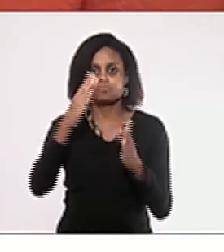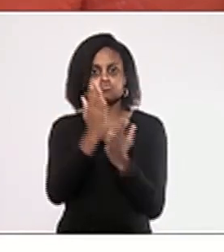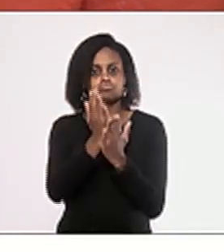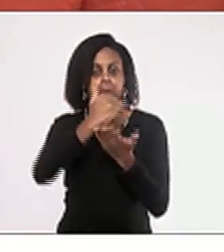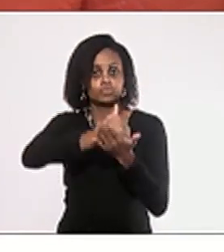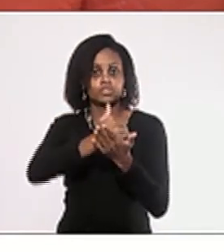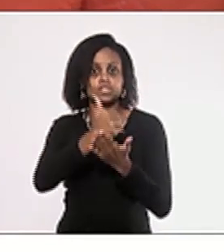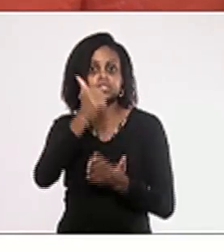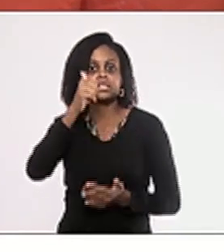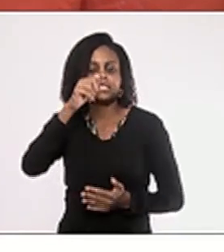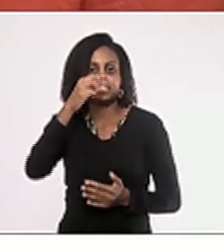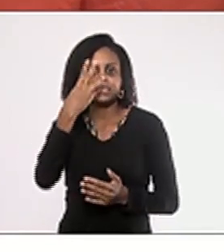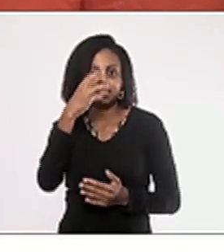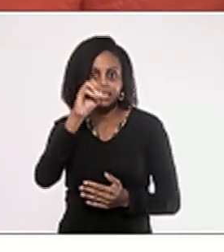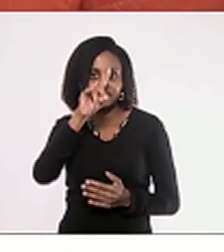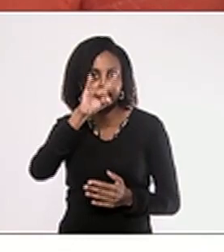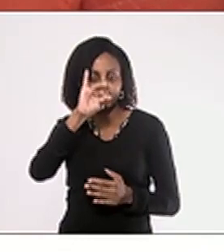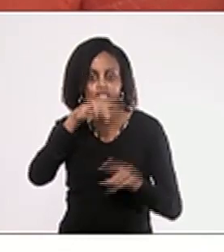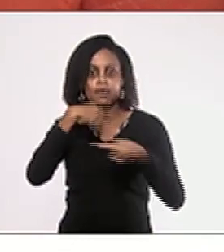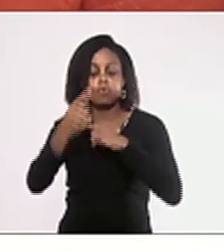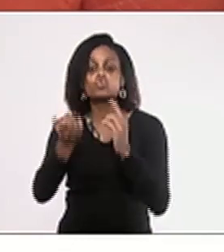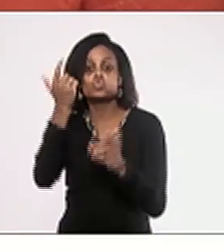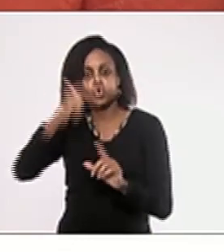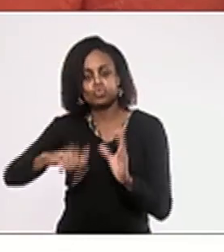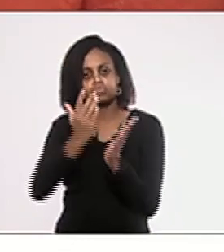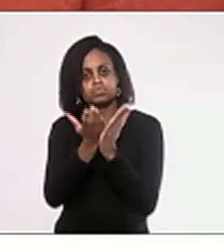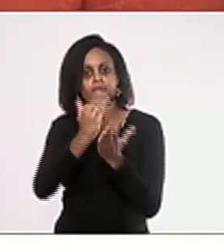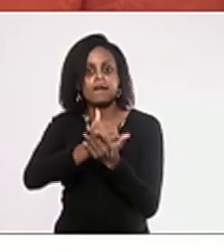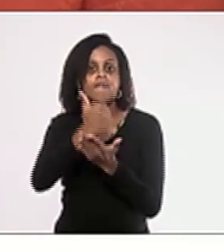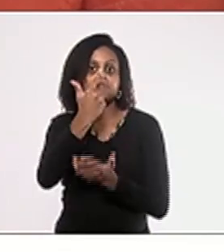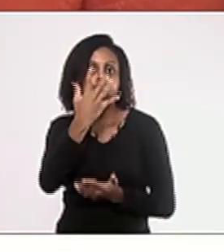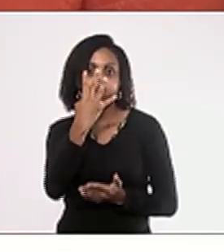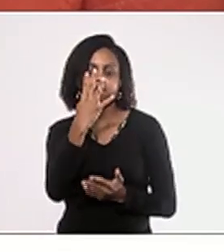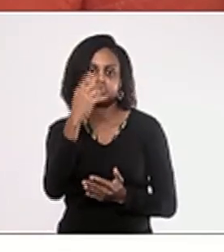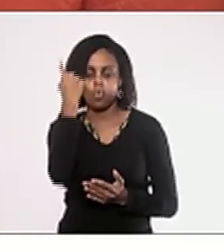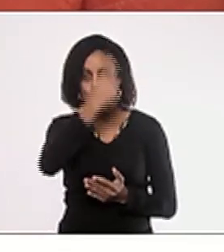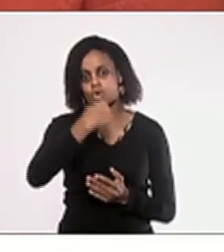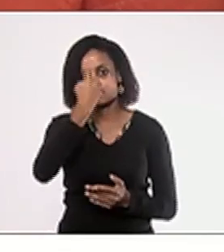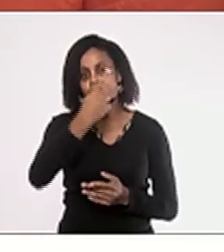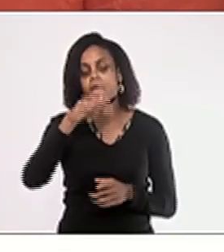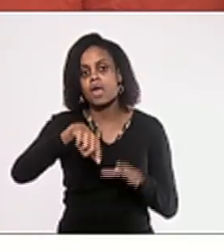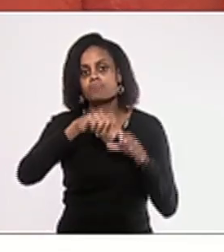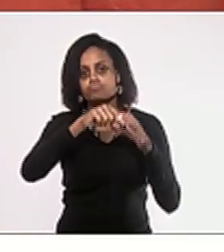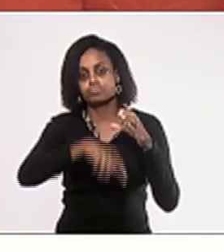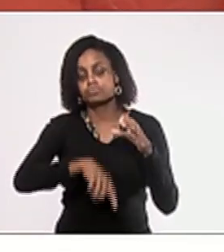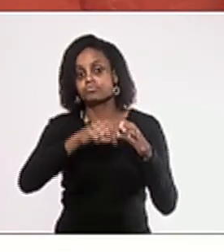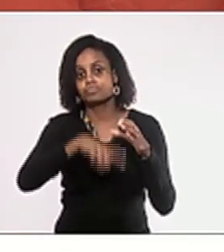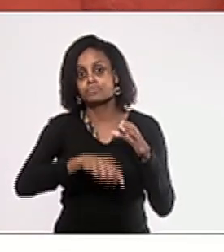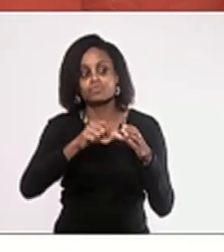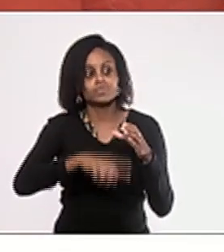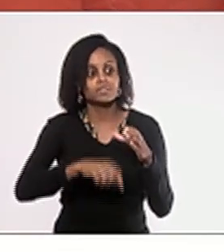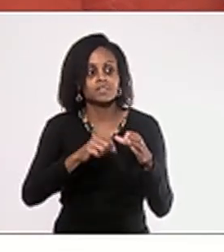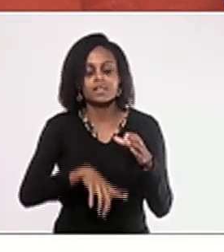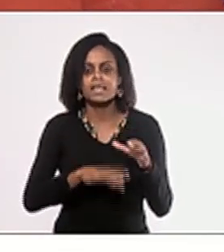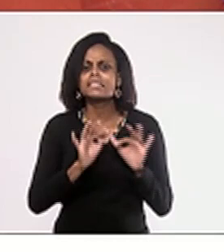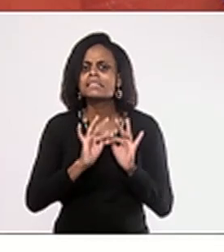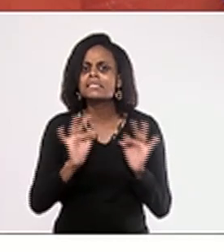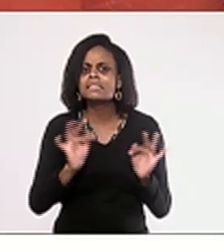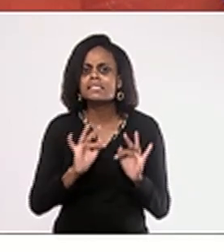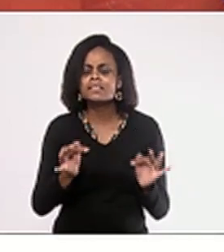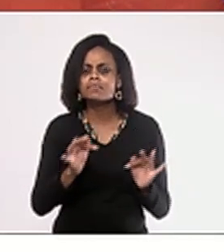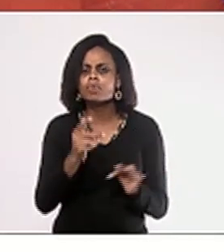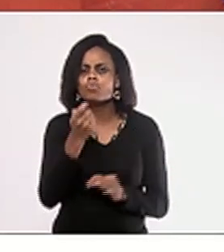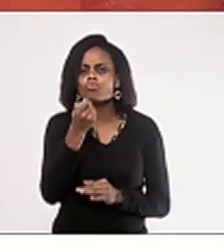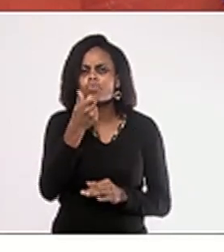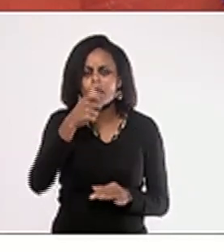e depois por 24 horas, que seria um vazamento, isso aí dá uma vazão muito pequena,